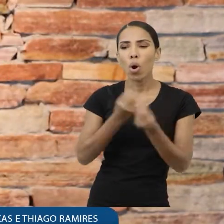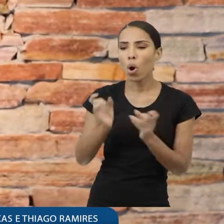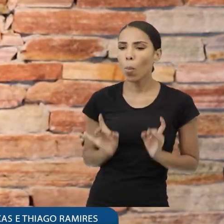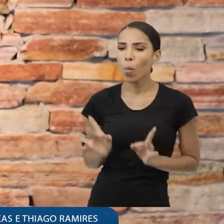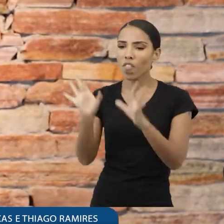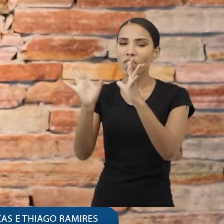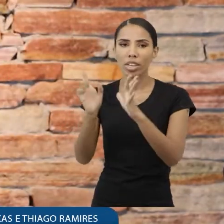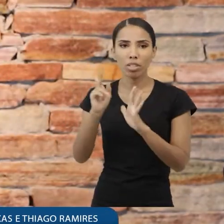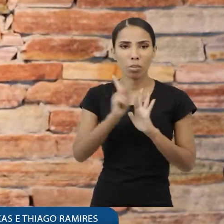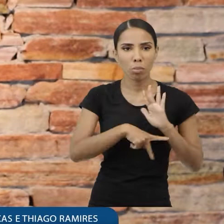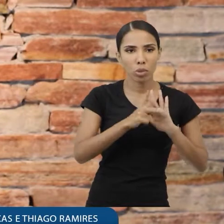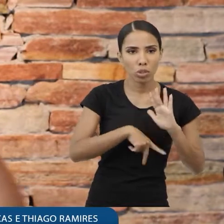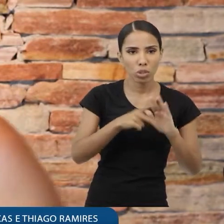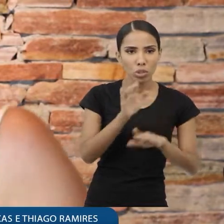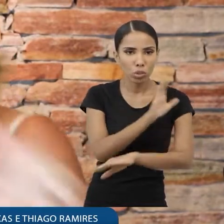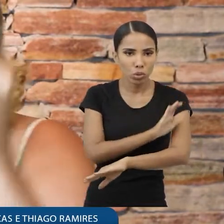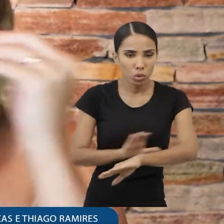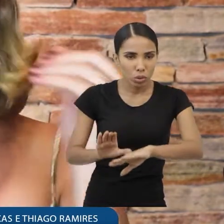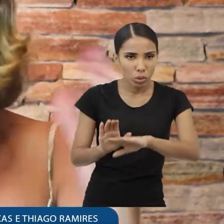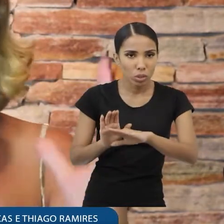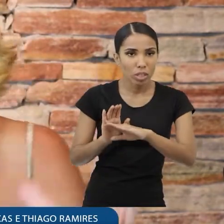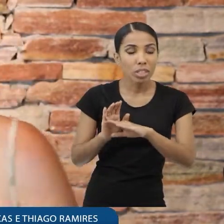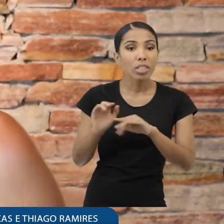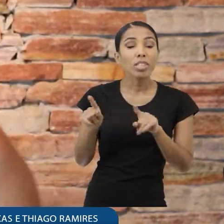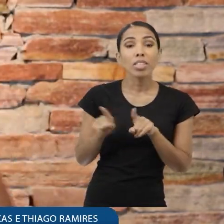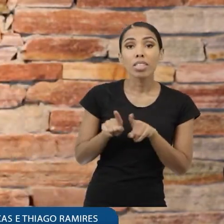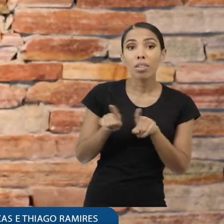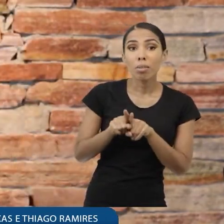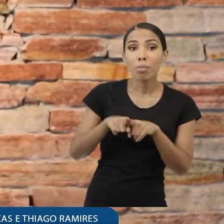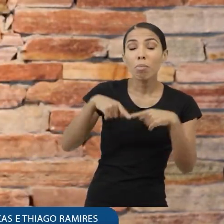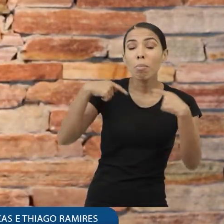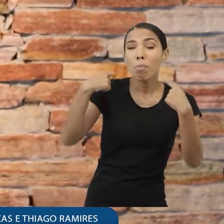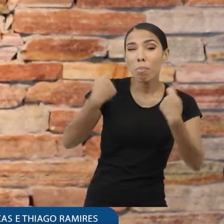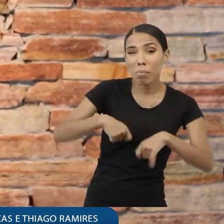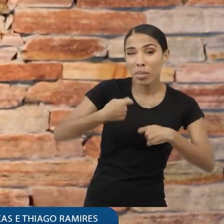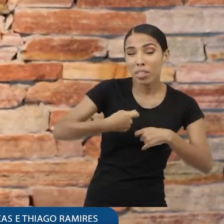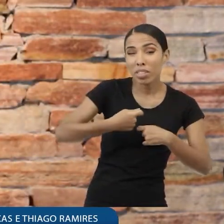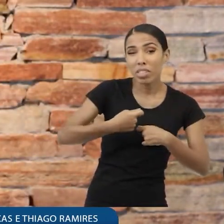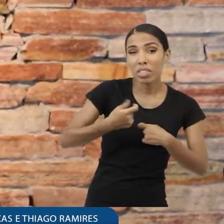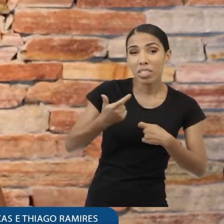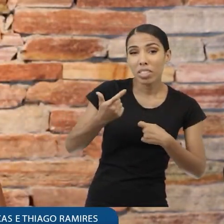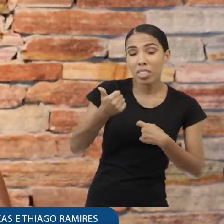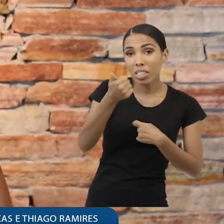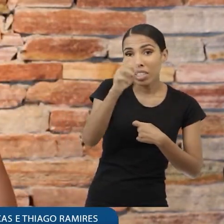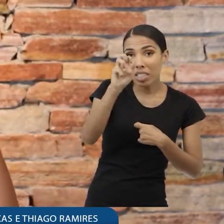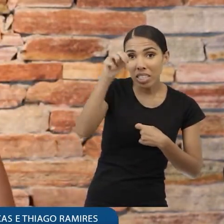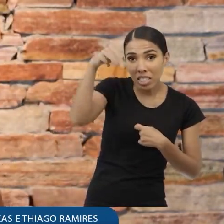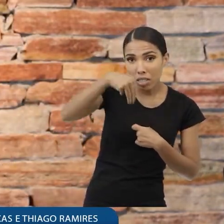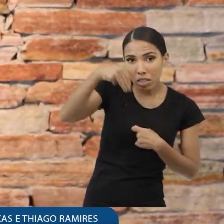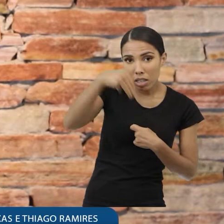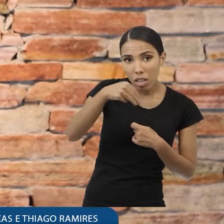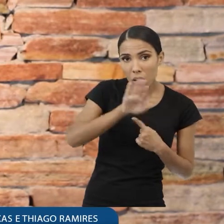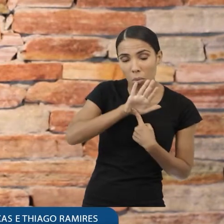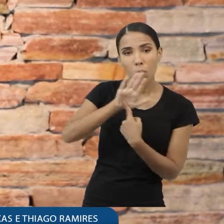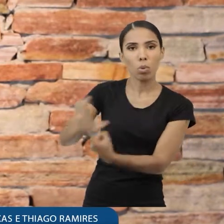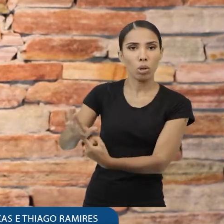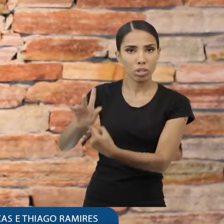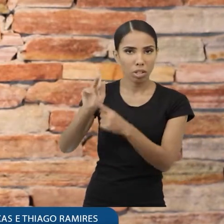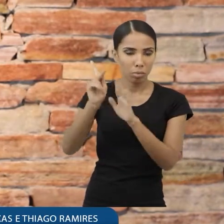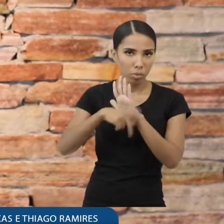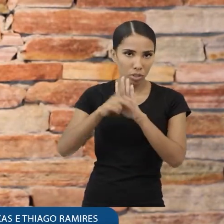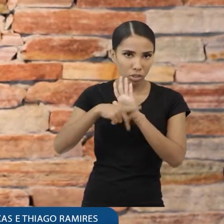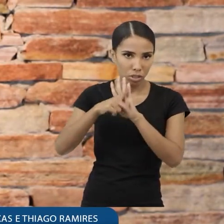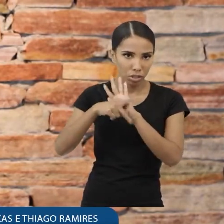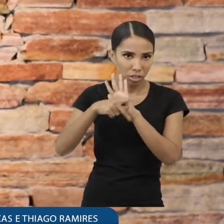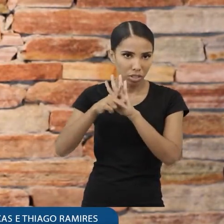maneira como você vende seu projeto cultural. Como é que você apresenta? E existe uma máxima que você precisa conseguir em 15 minutos